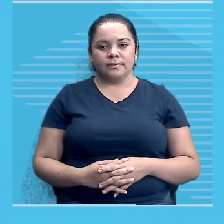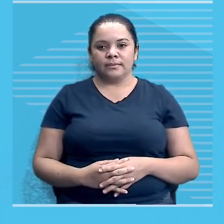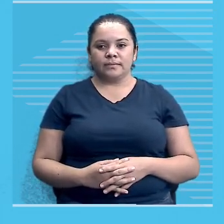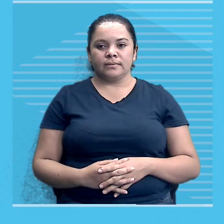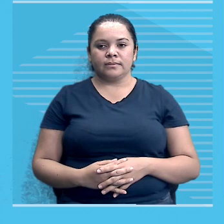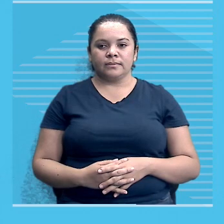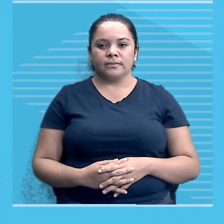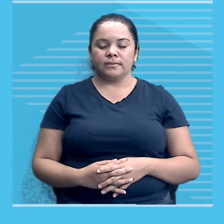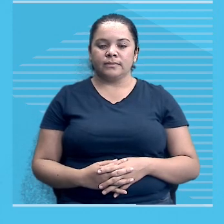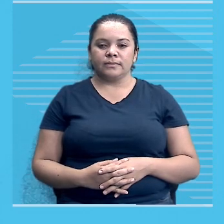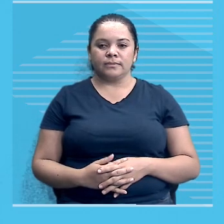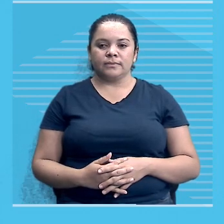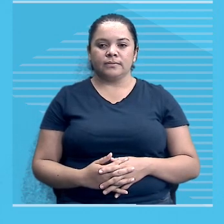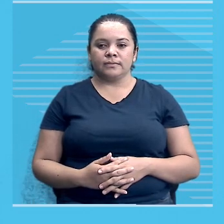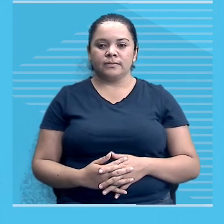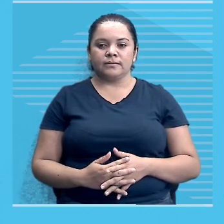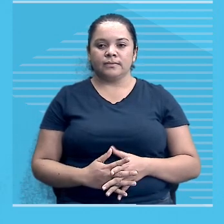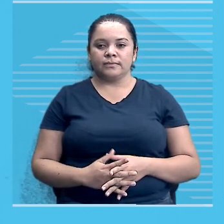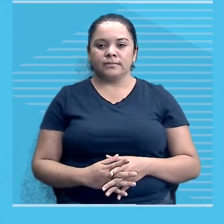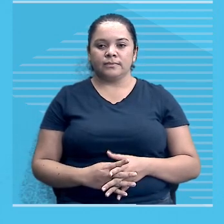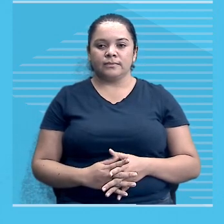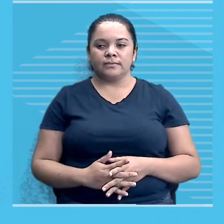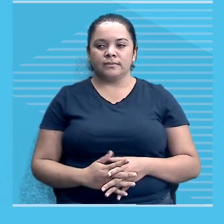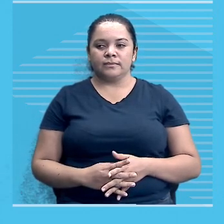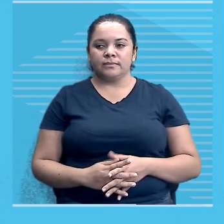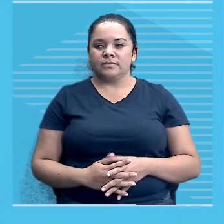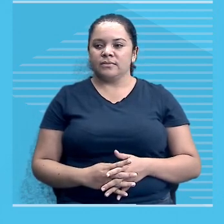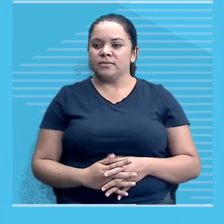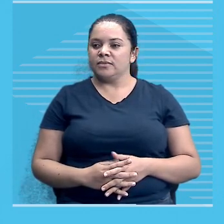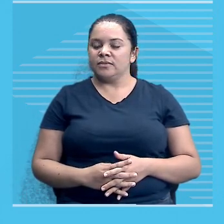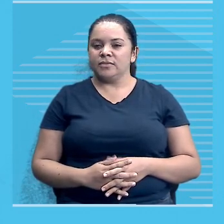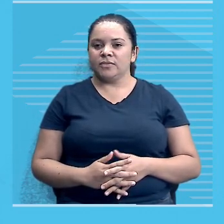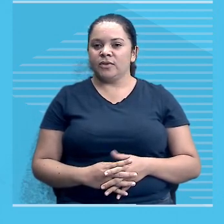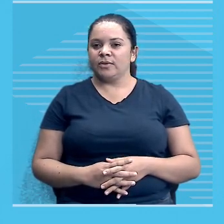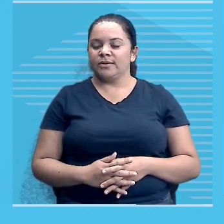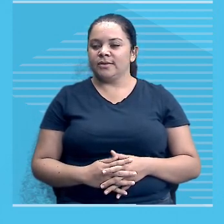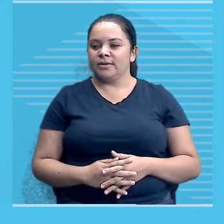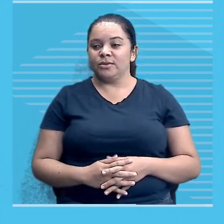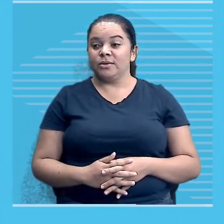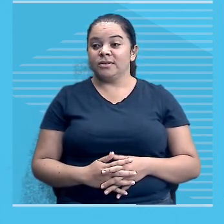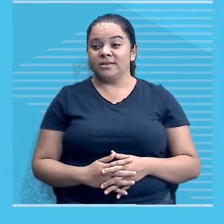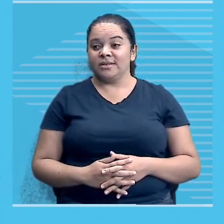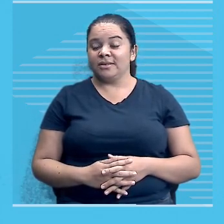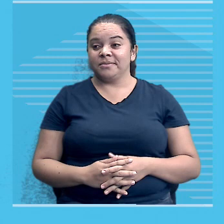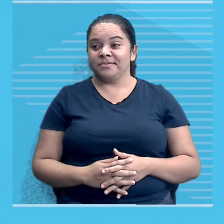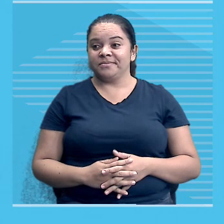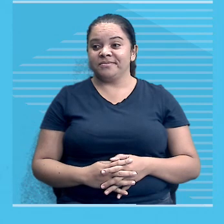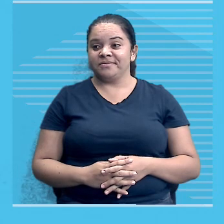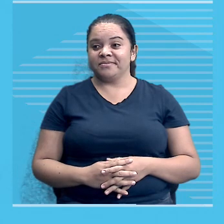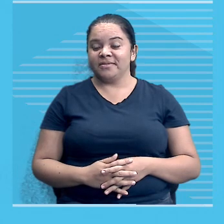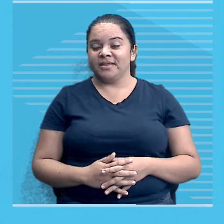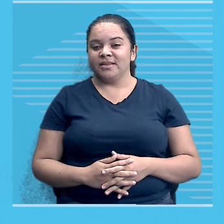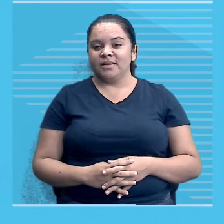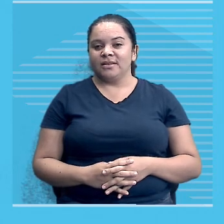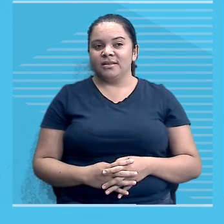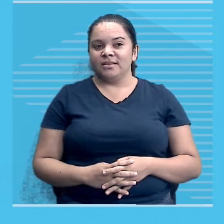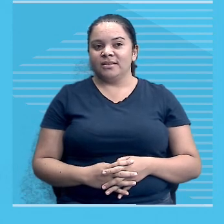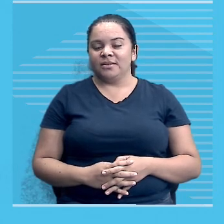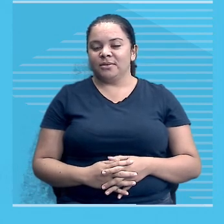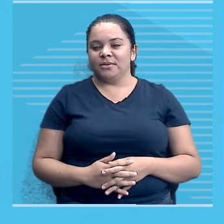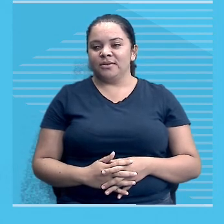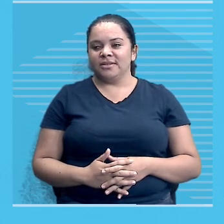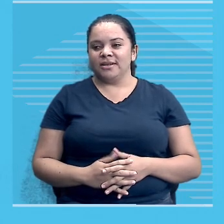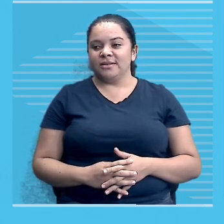Vocês entenderam sim ou não Sim legal legal pois pronto então o que que eu preciso